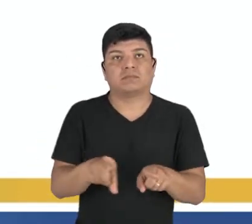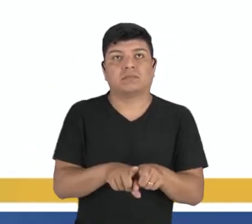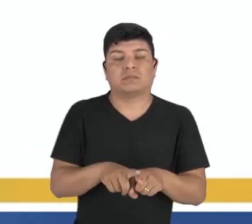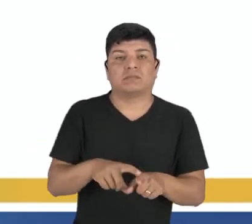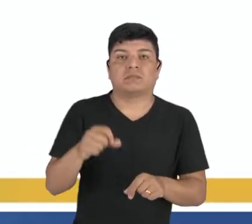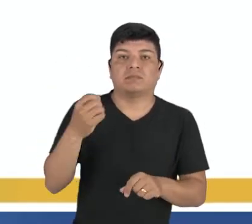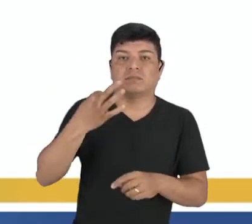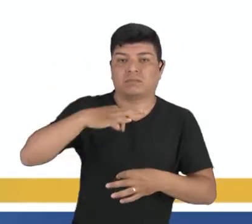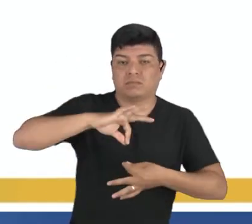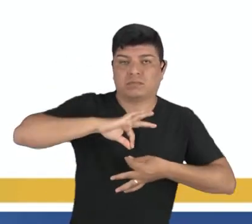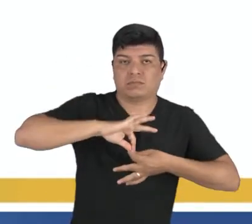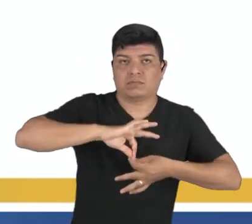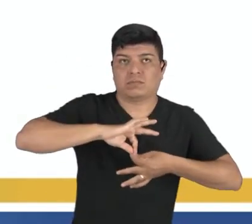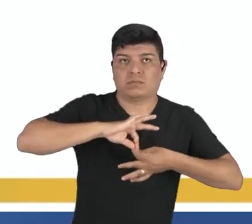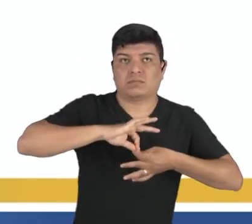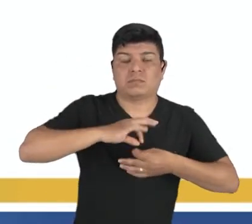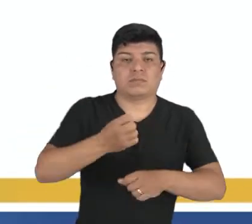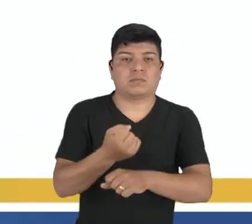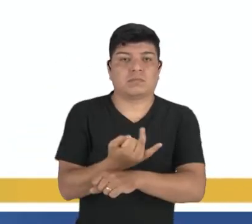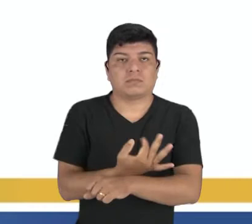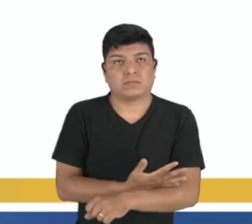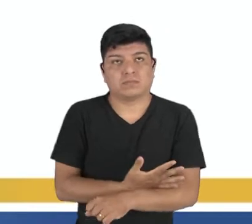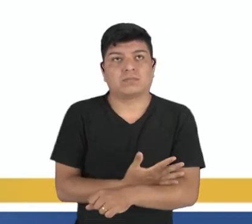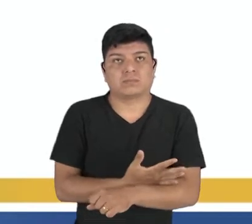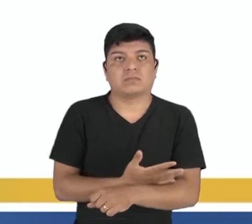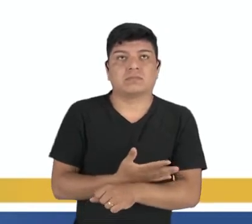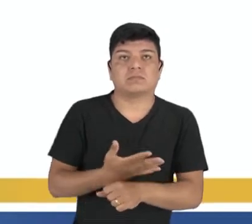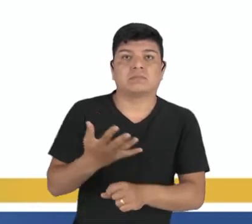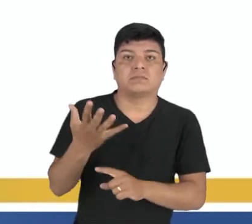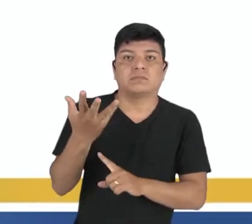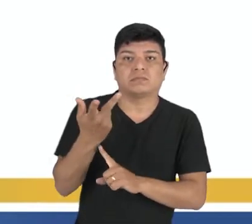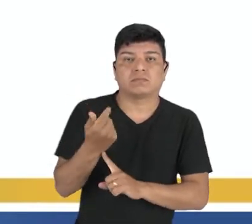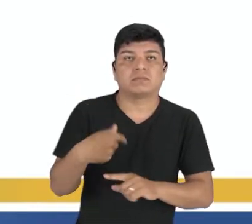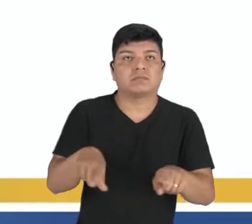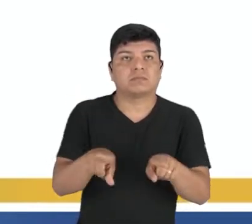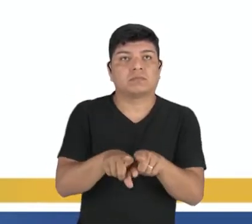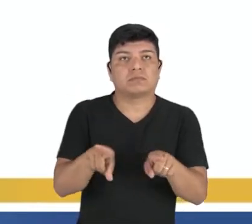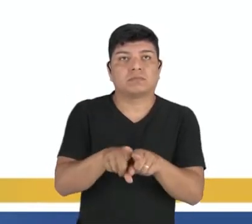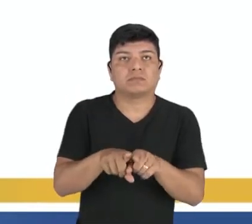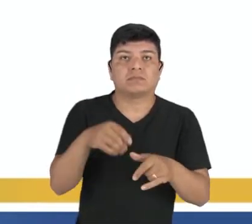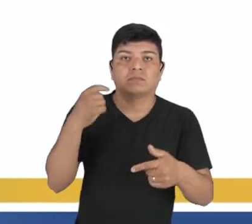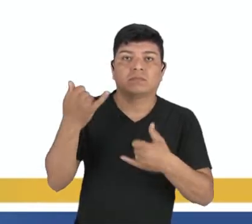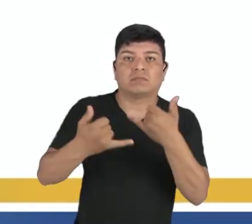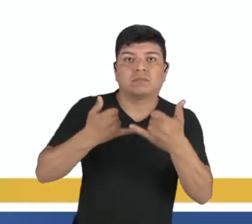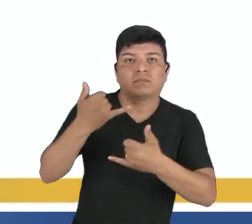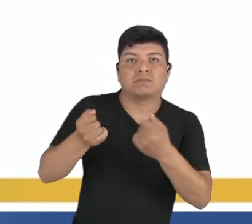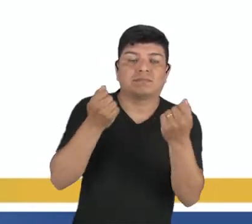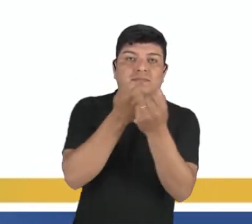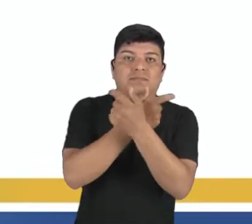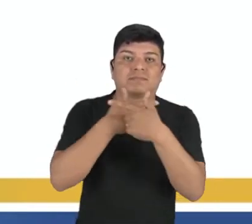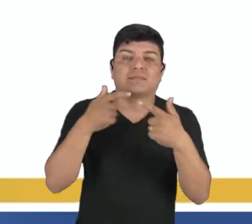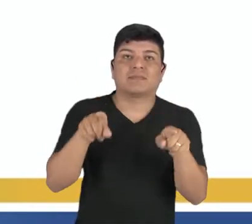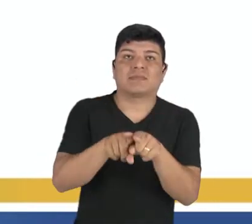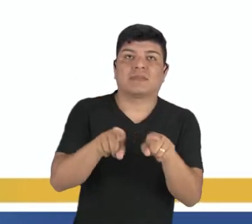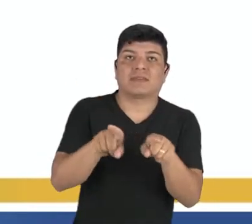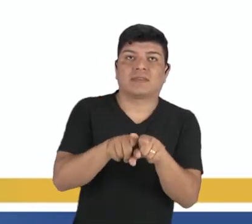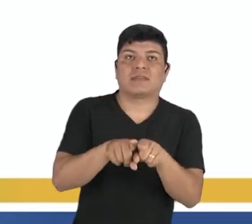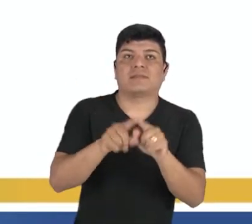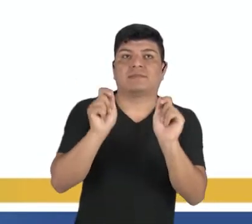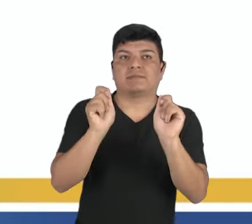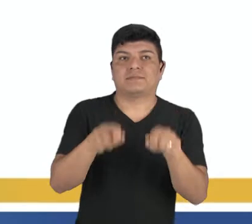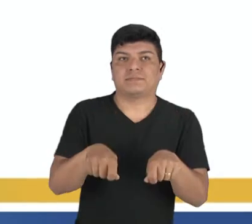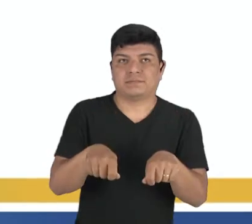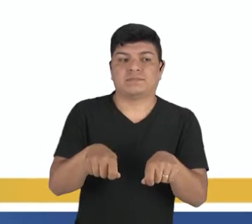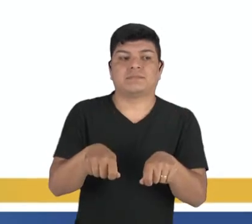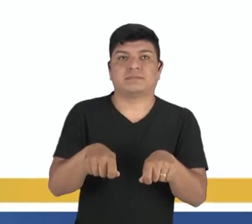carga espiritual, emocional e artística, além do entretenimento e diversão. Então, nós podemos